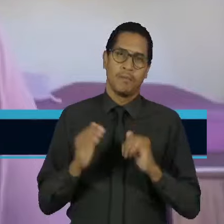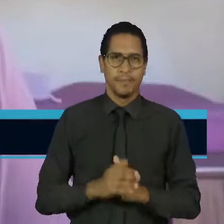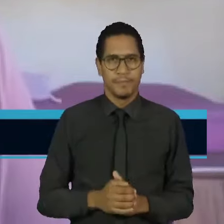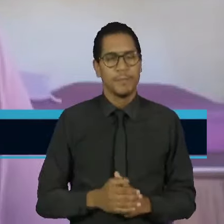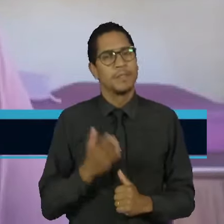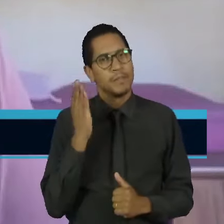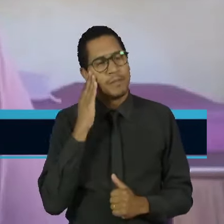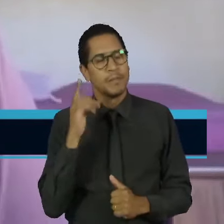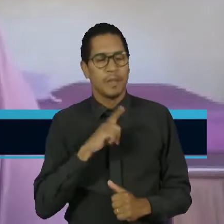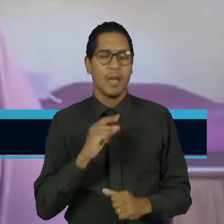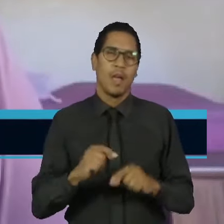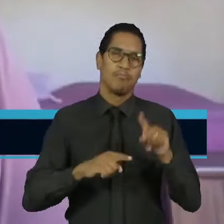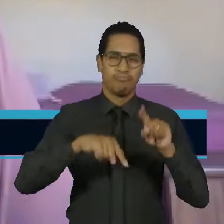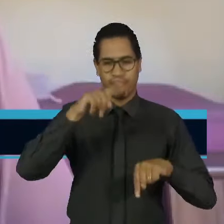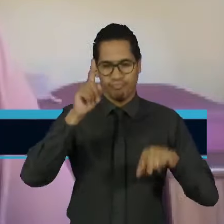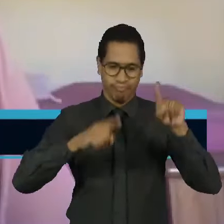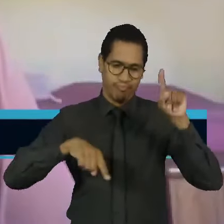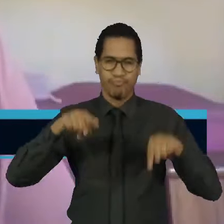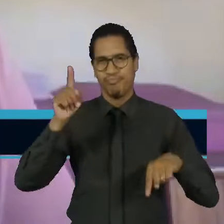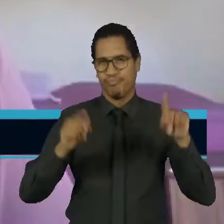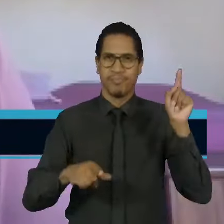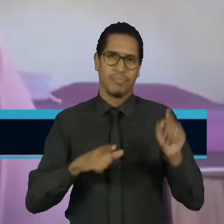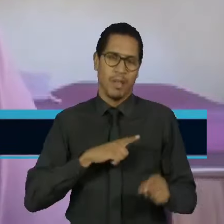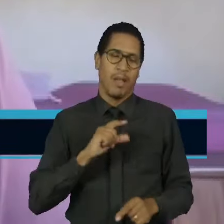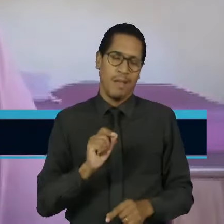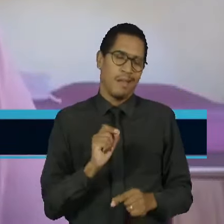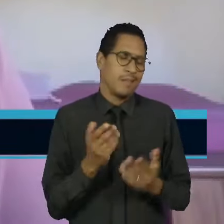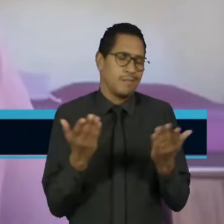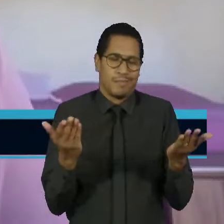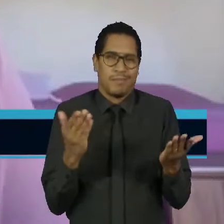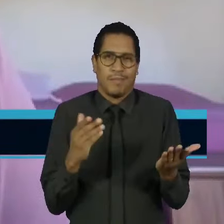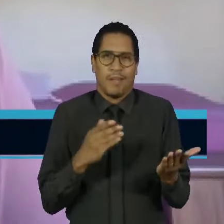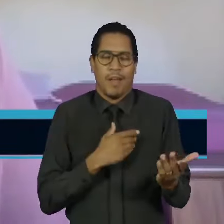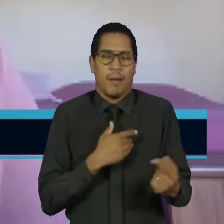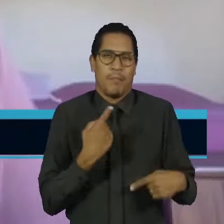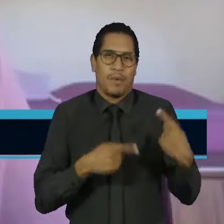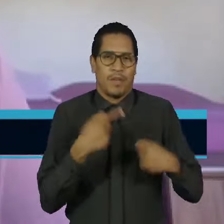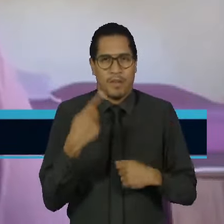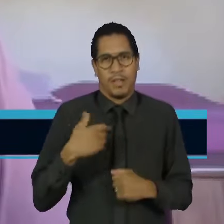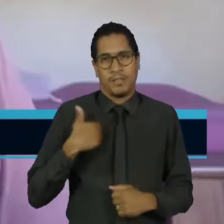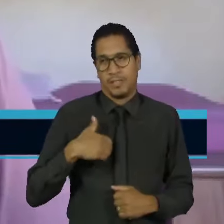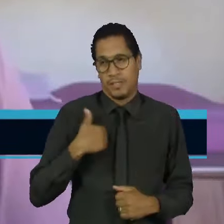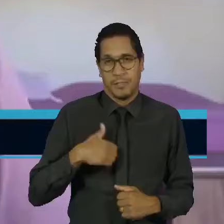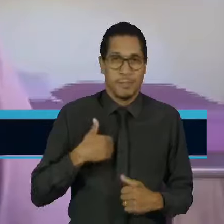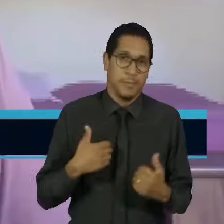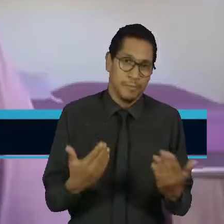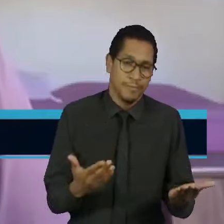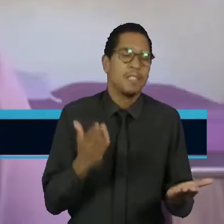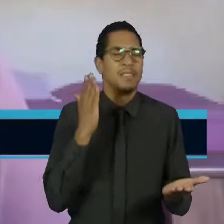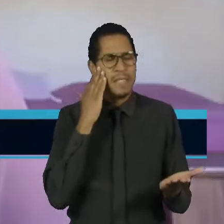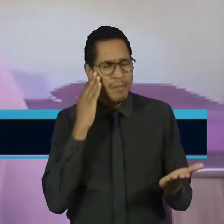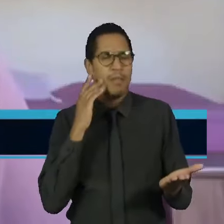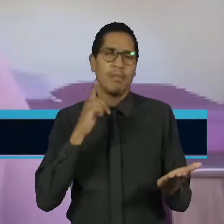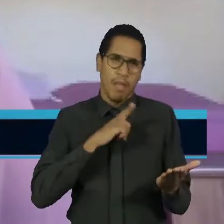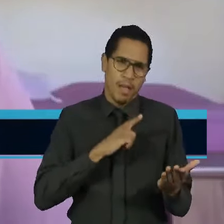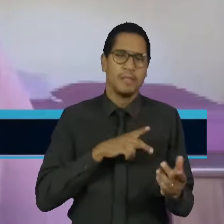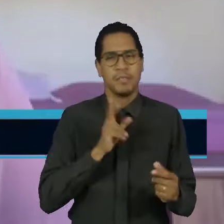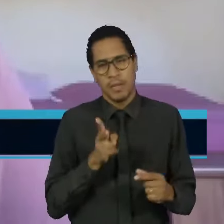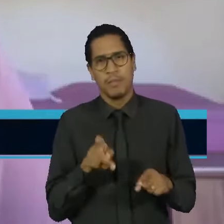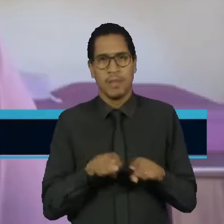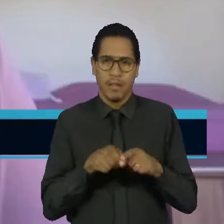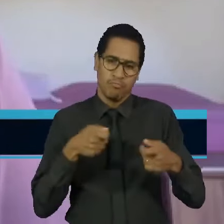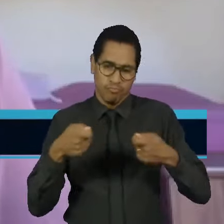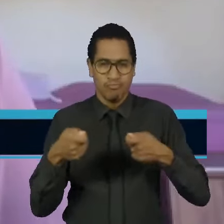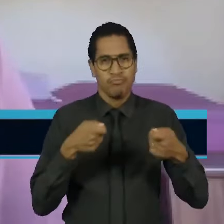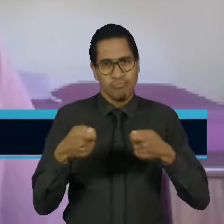volátil mas aqui tá tá mais volátil do que é normal né porque geralmente vamosa